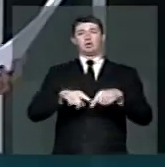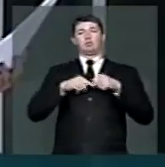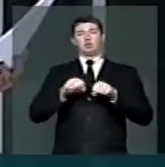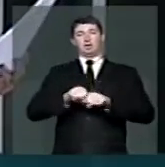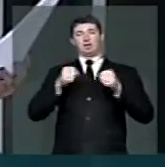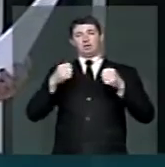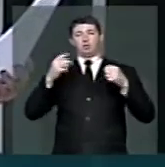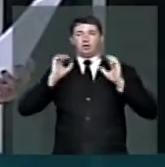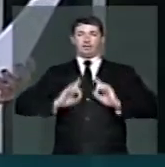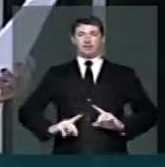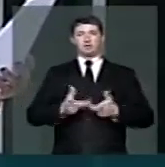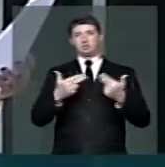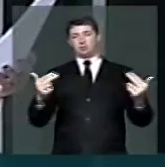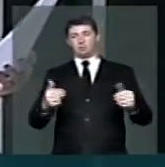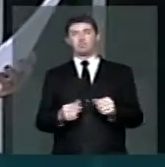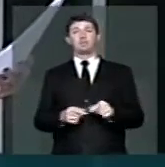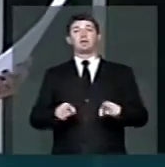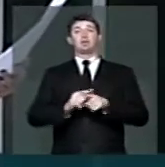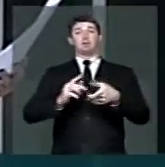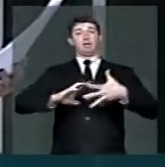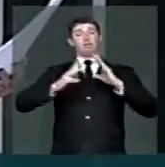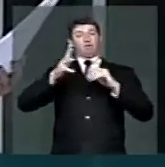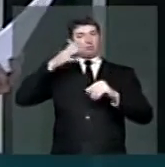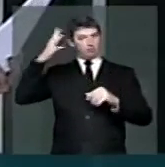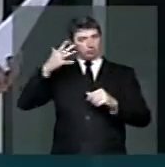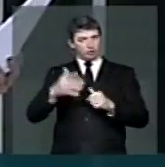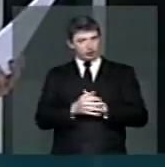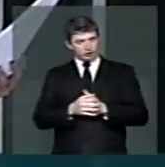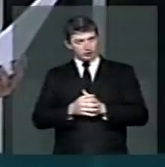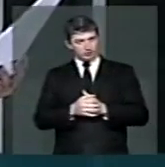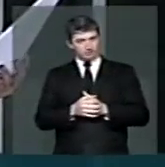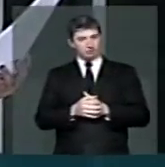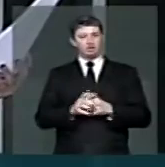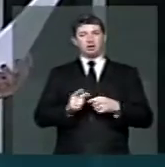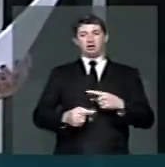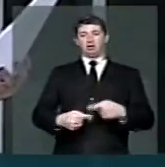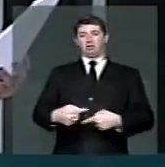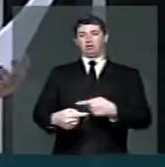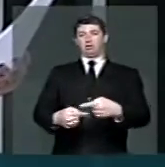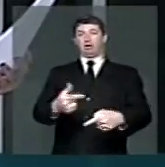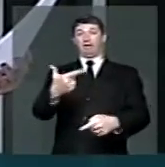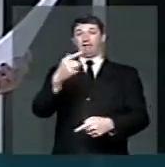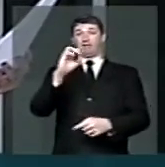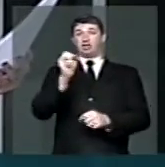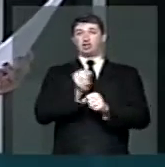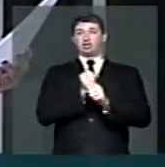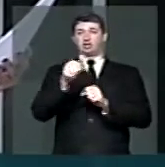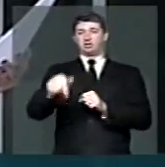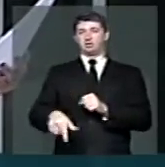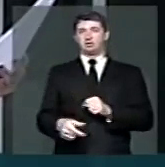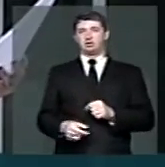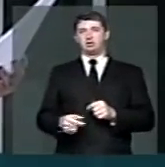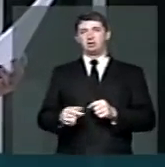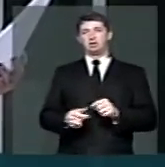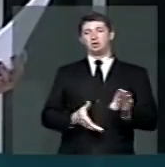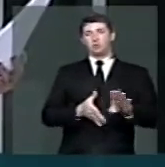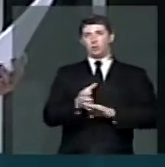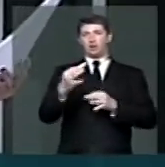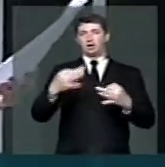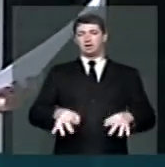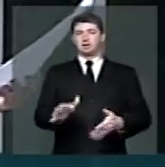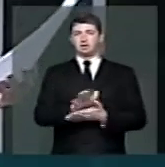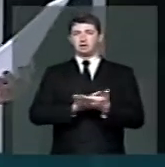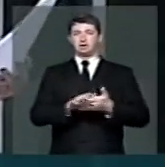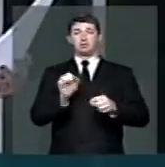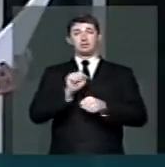invalidez. Temos ainda a questão da reforma política, que se arrasta há quase 2 décadas, sem que seja devidamente encaminhada. Esperamos